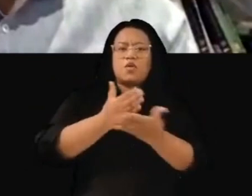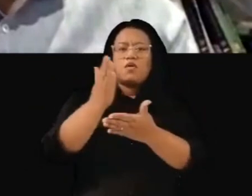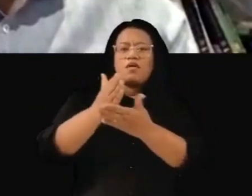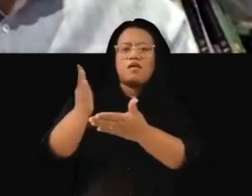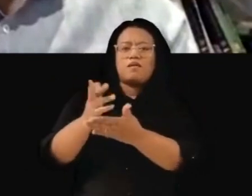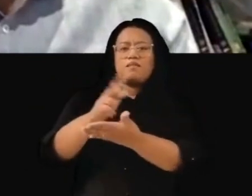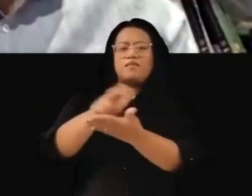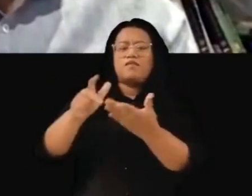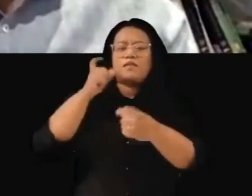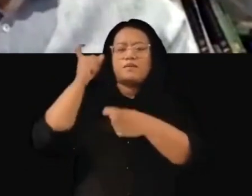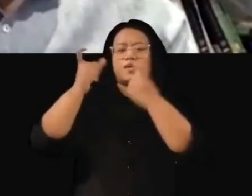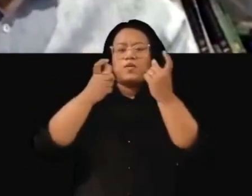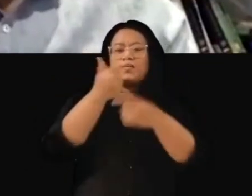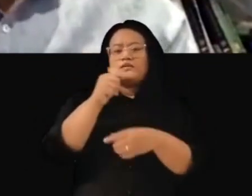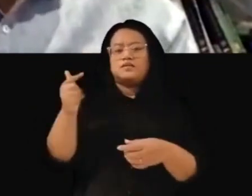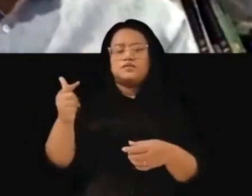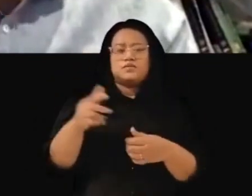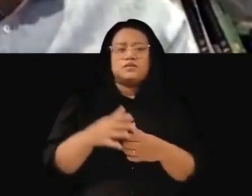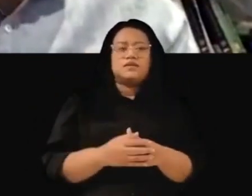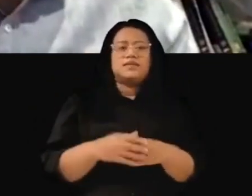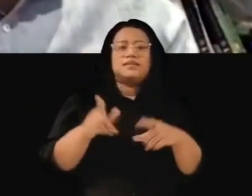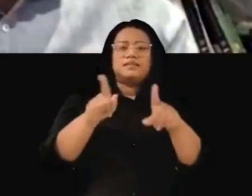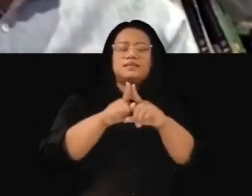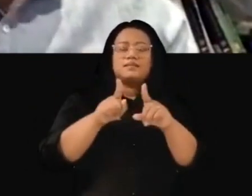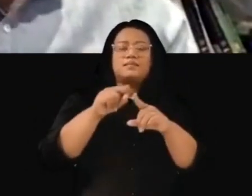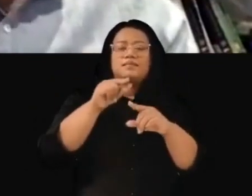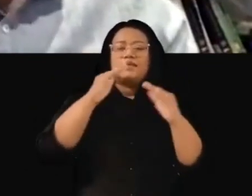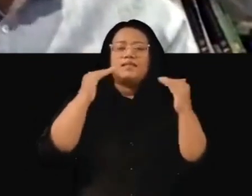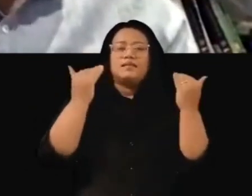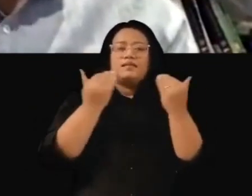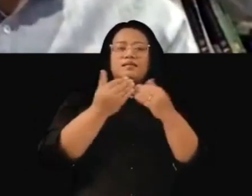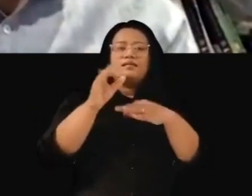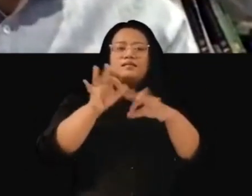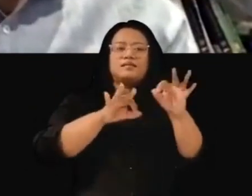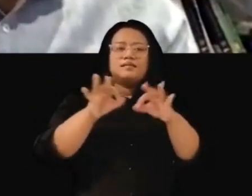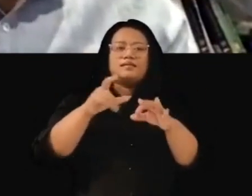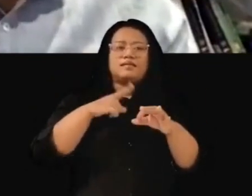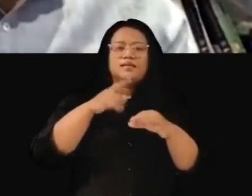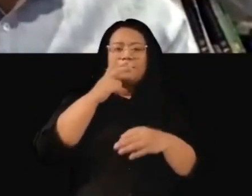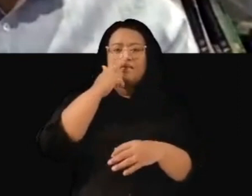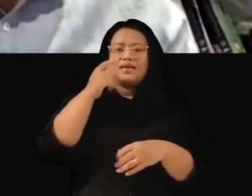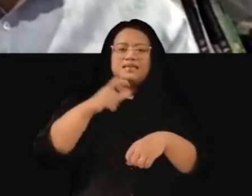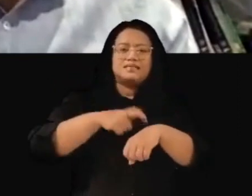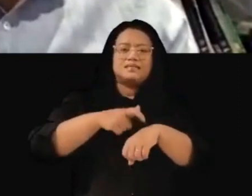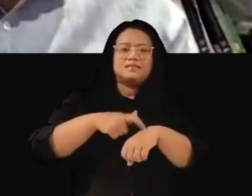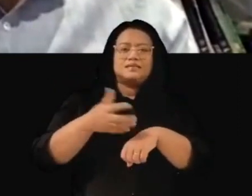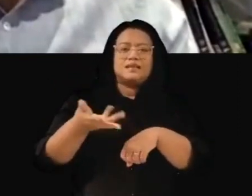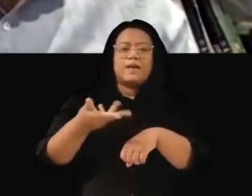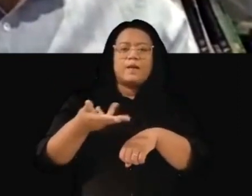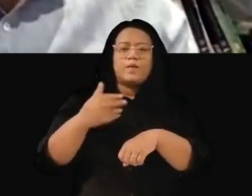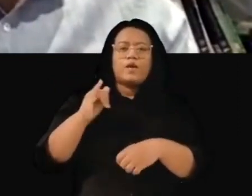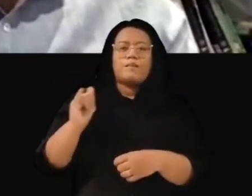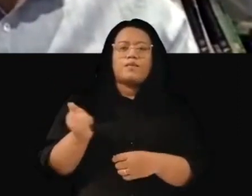que nunca funcionou direito, e isentou, né? Ganhou tempo, no mínimo, né? Para que